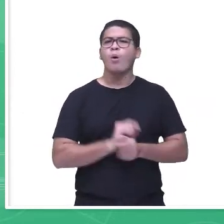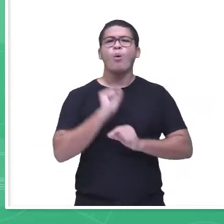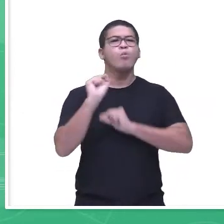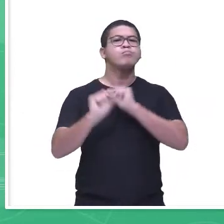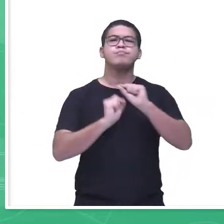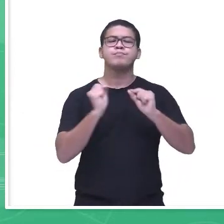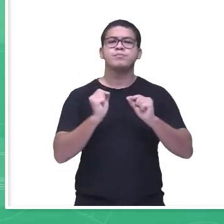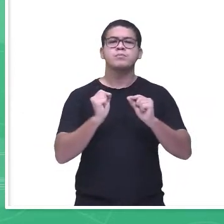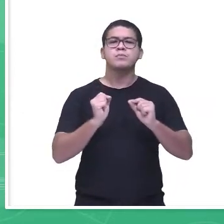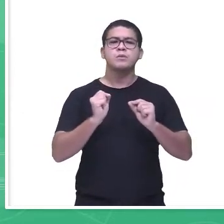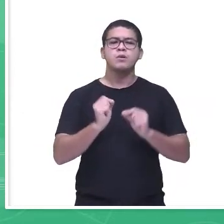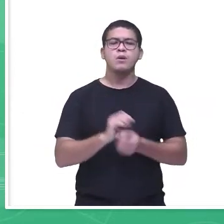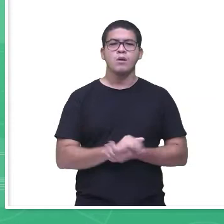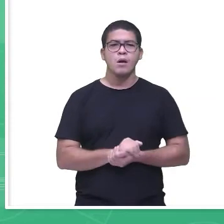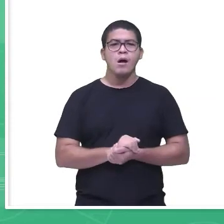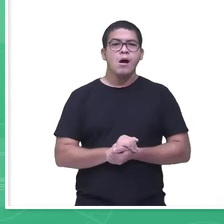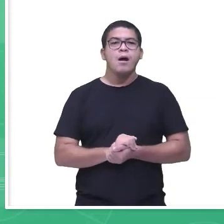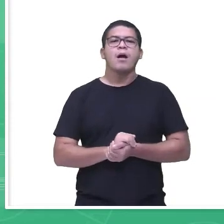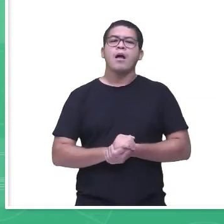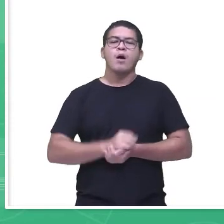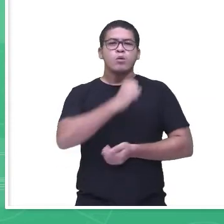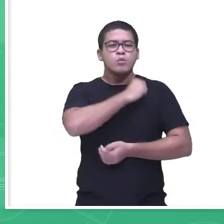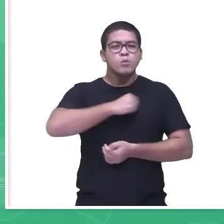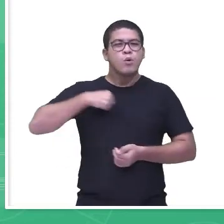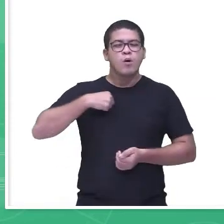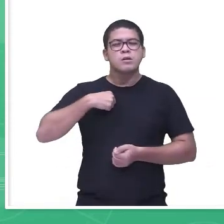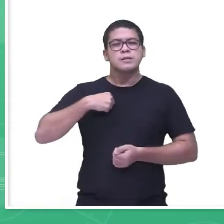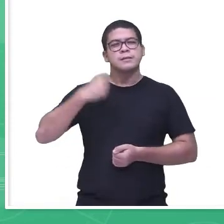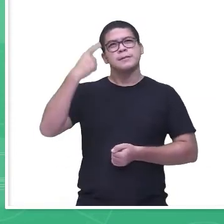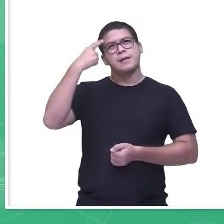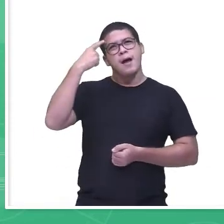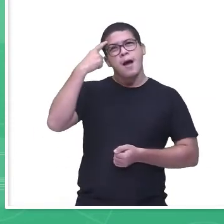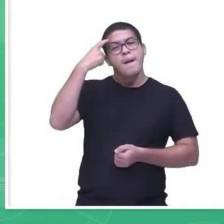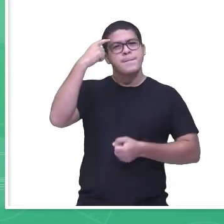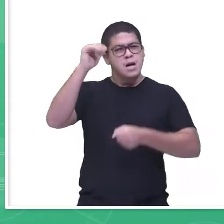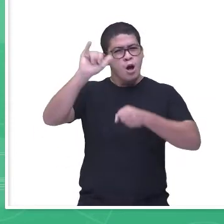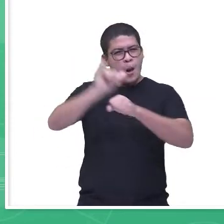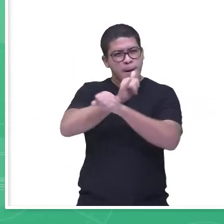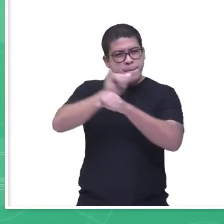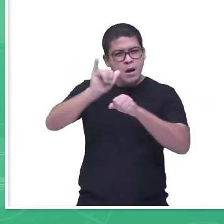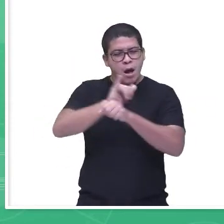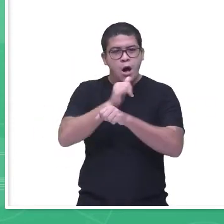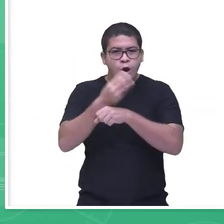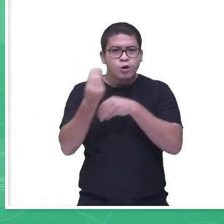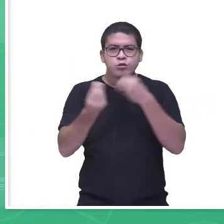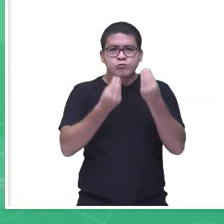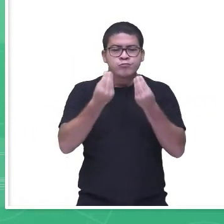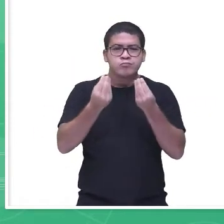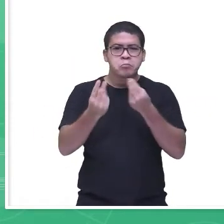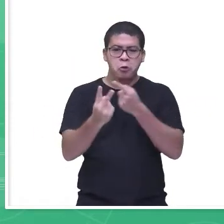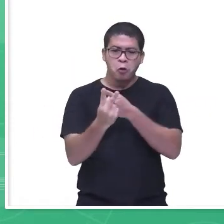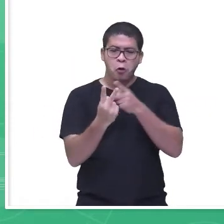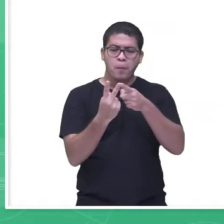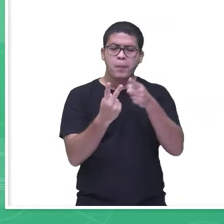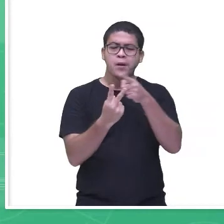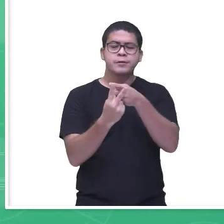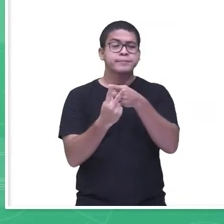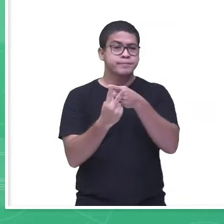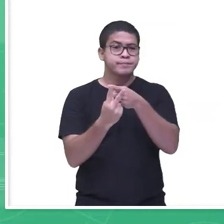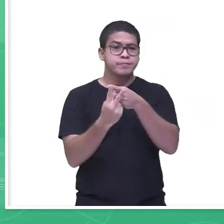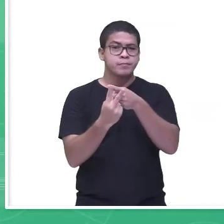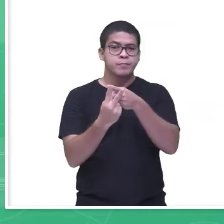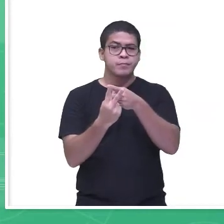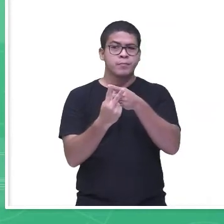errados, Sócrates ele desenvolveu um método muito interessante que é dividido em duas partes, né? O